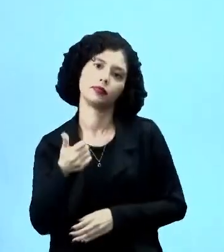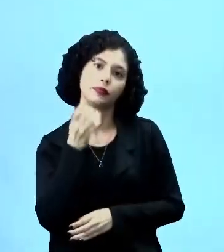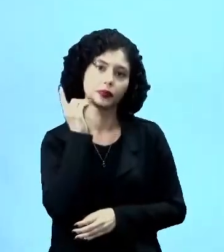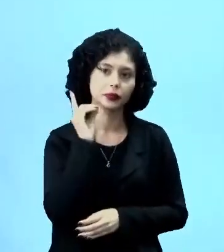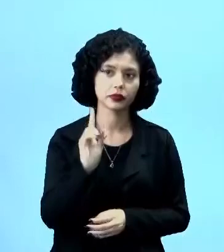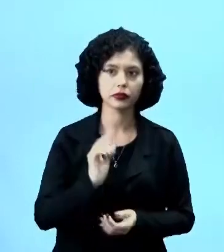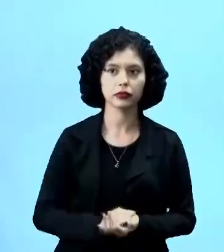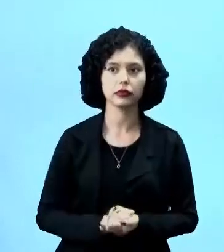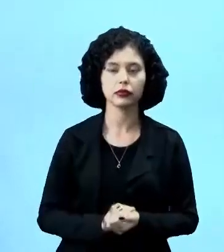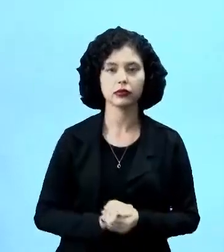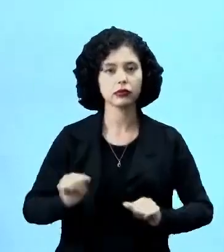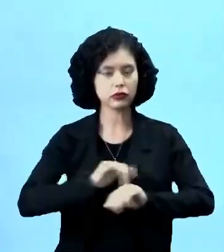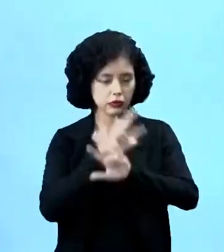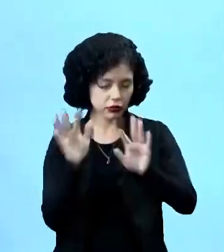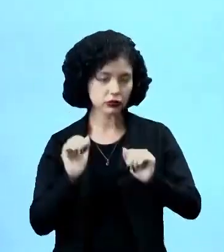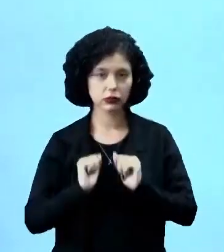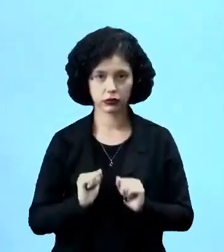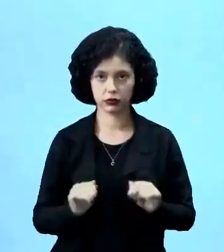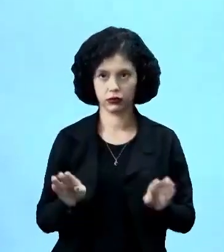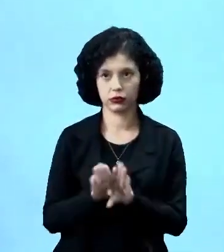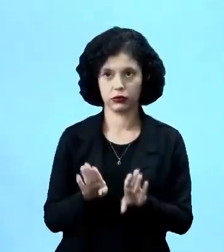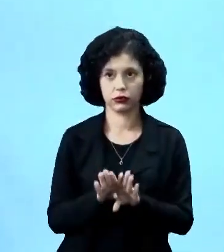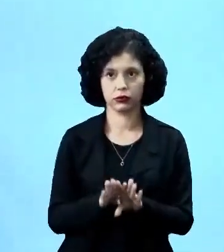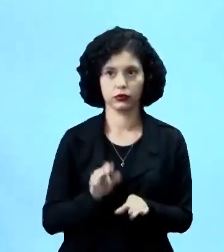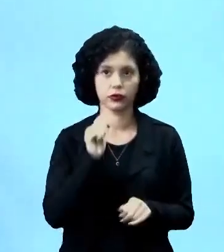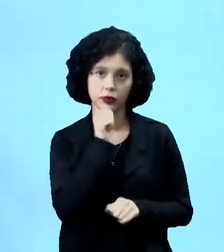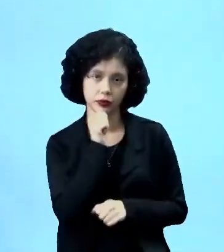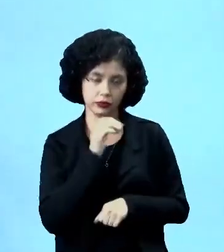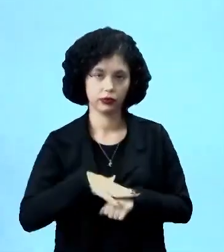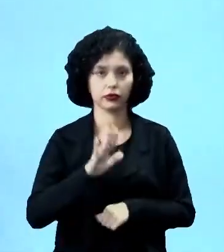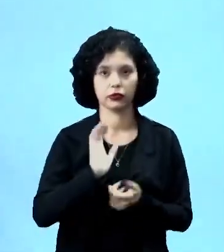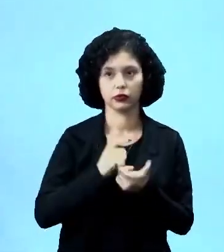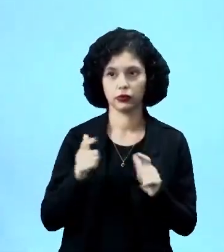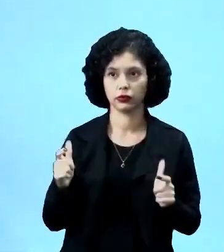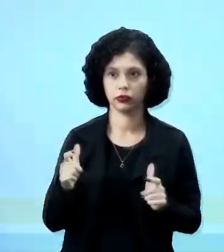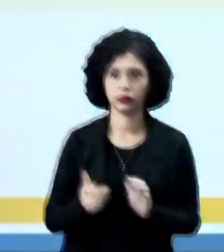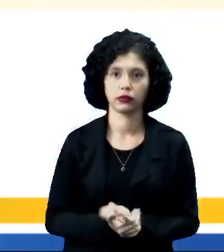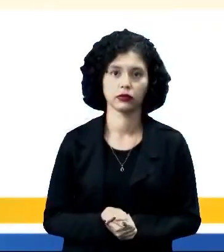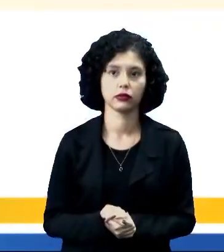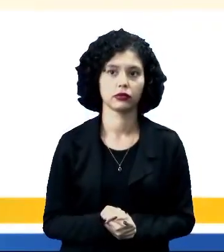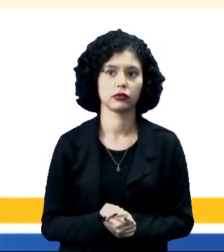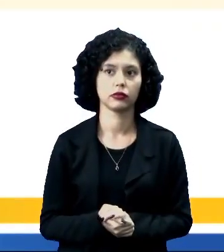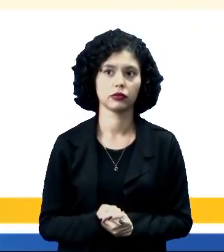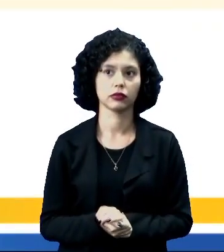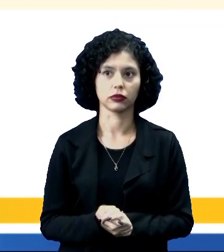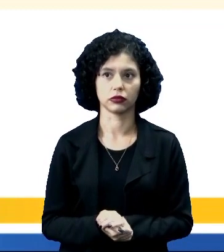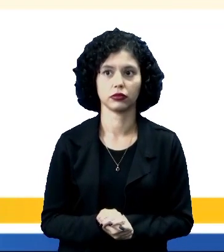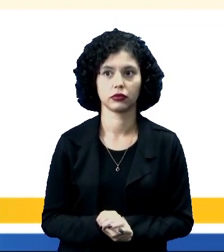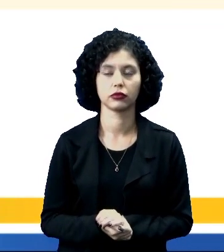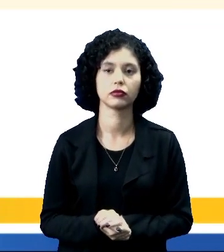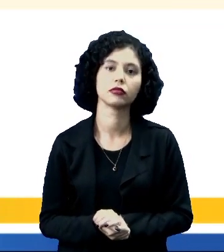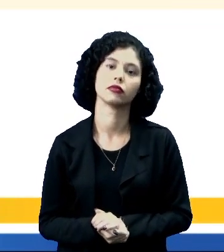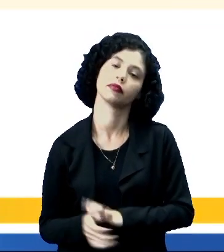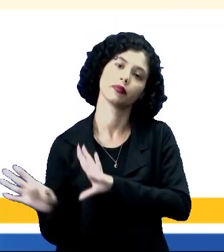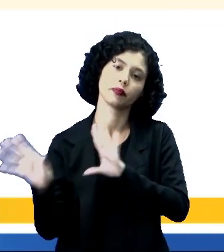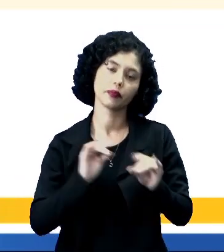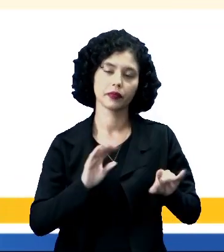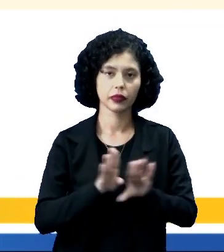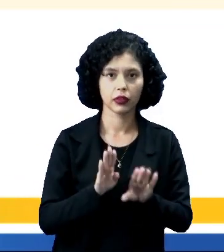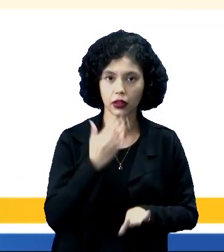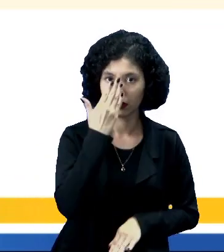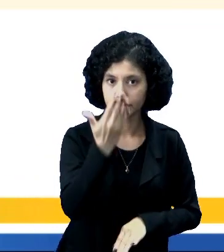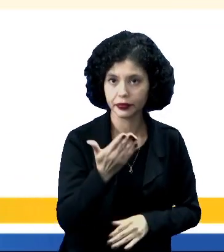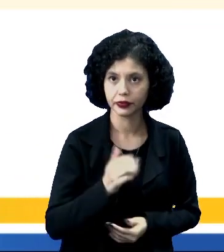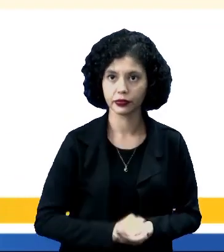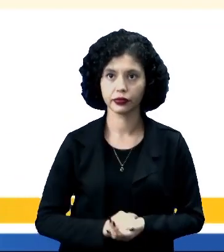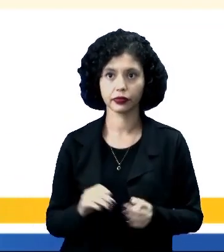dias e é claro que também podem acontecer sessões ainda maiores e outra coisa que vale a gente trazer também logo